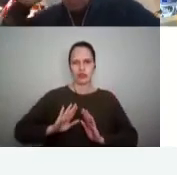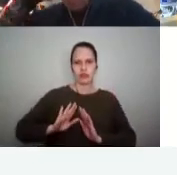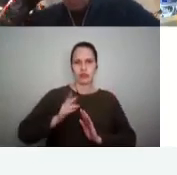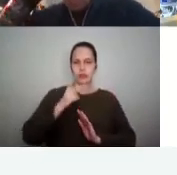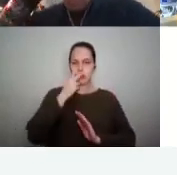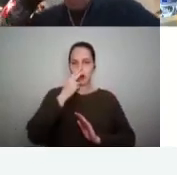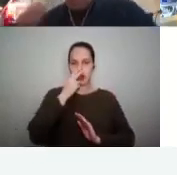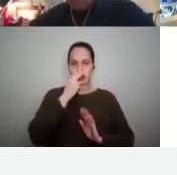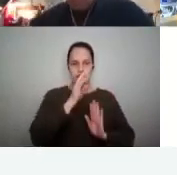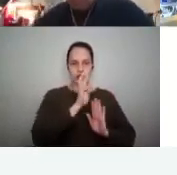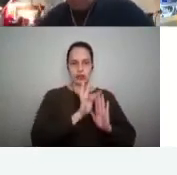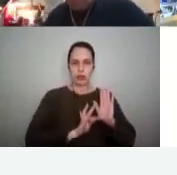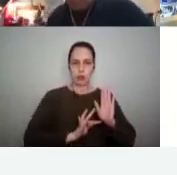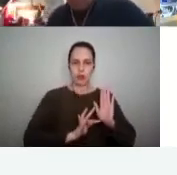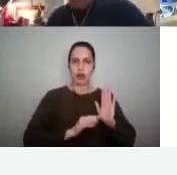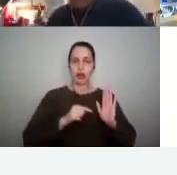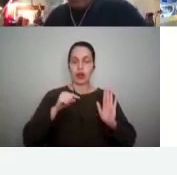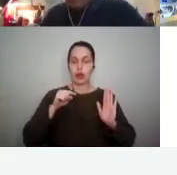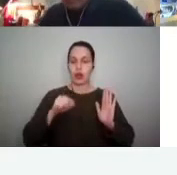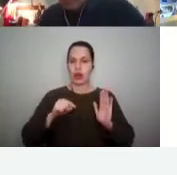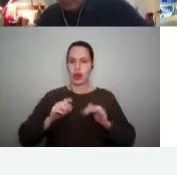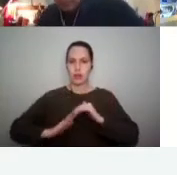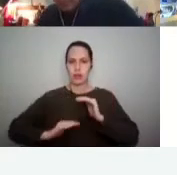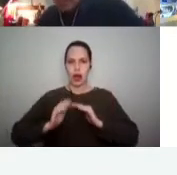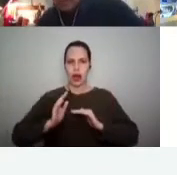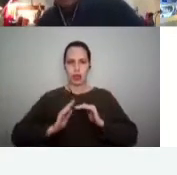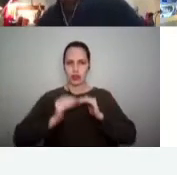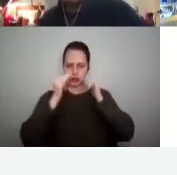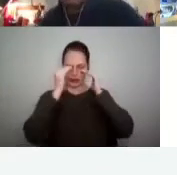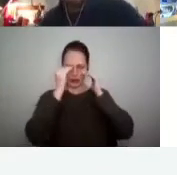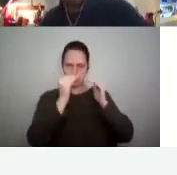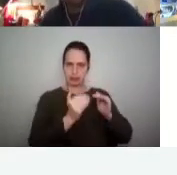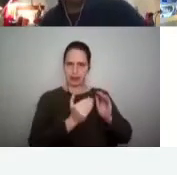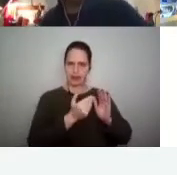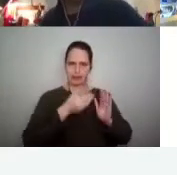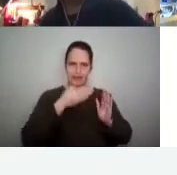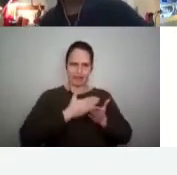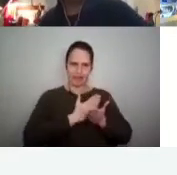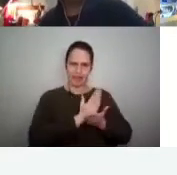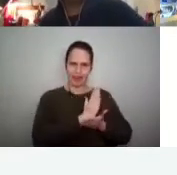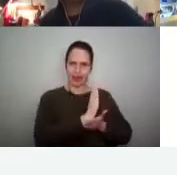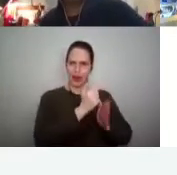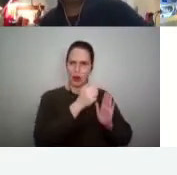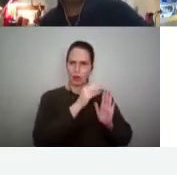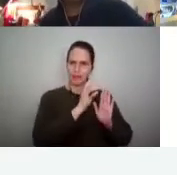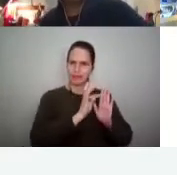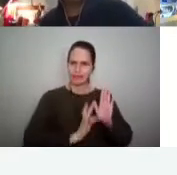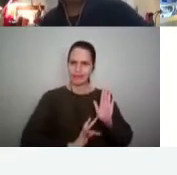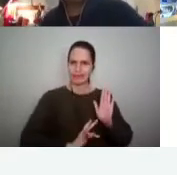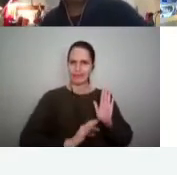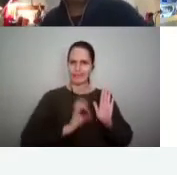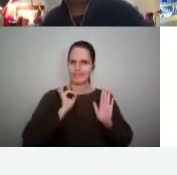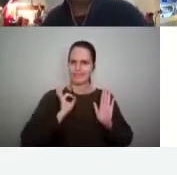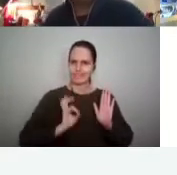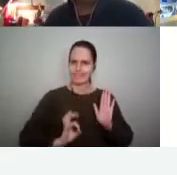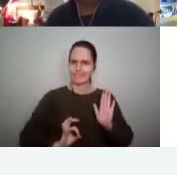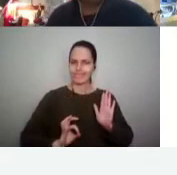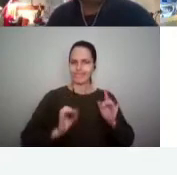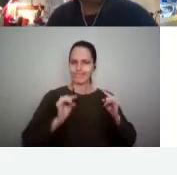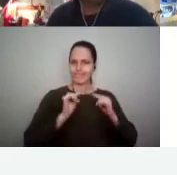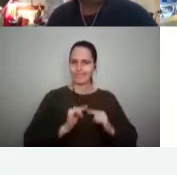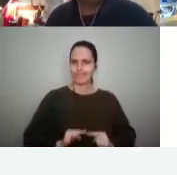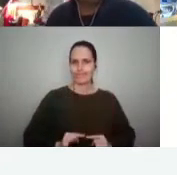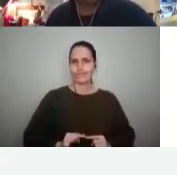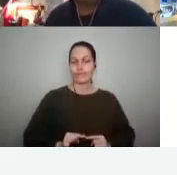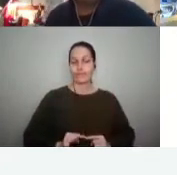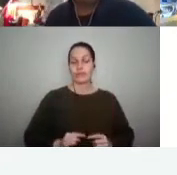da teoria, né? E isso sempre criou um problema muito forte para quem vai na prática, porque quando chega